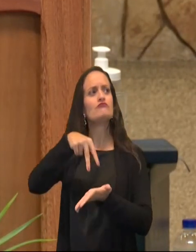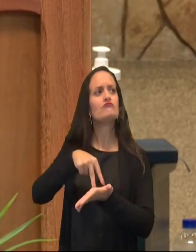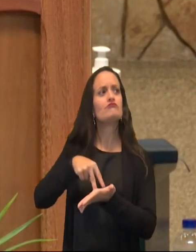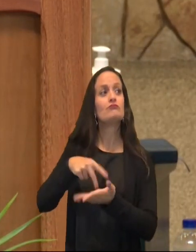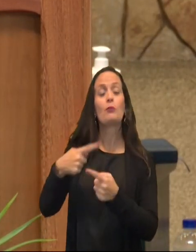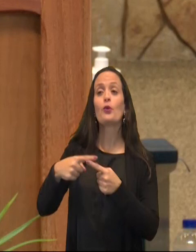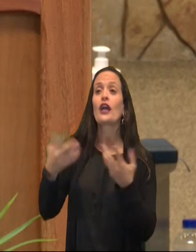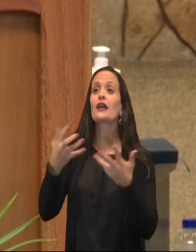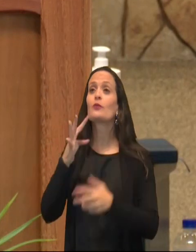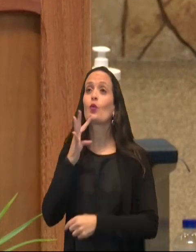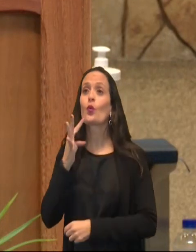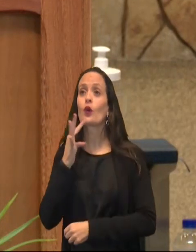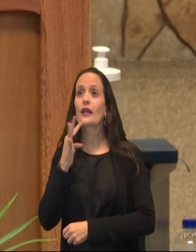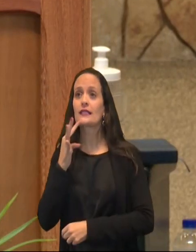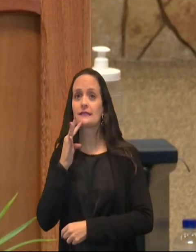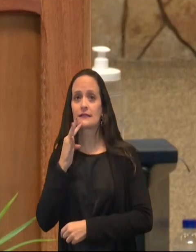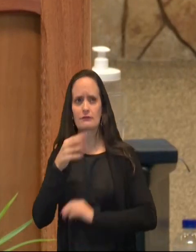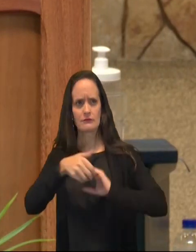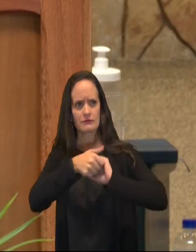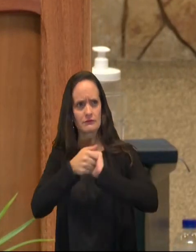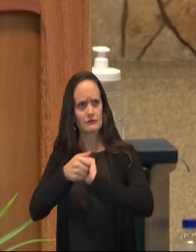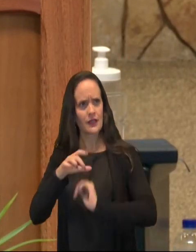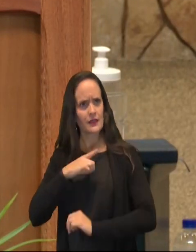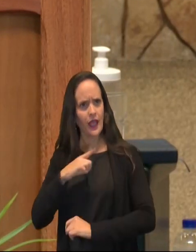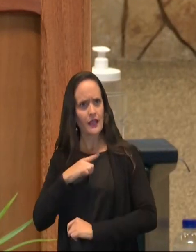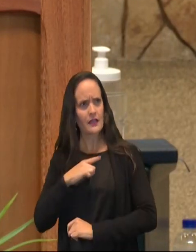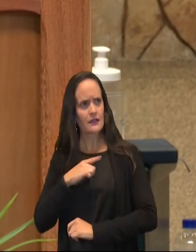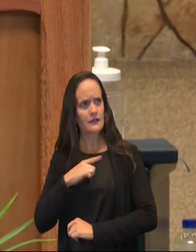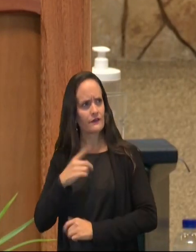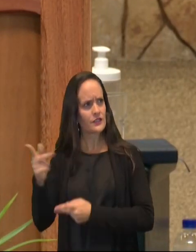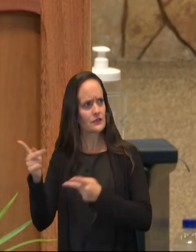e cumprimentá-lo. Temos visitantes essa manhã?